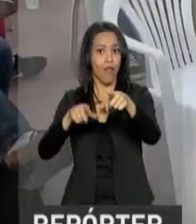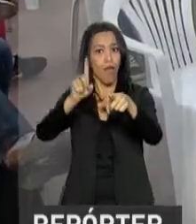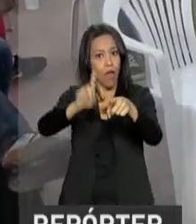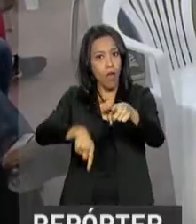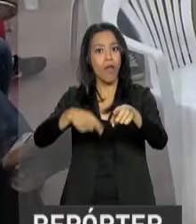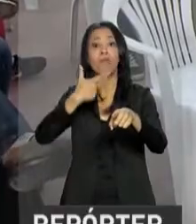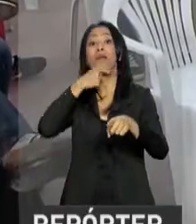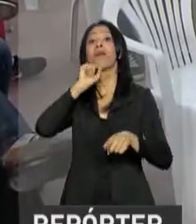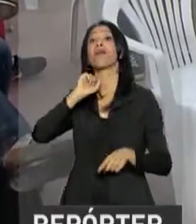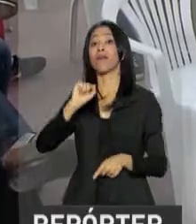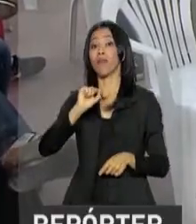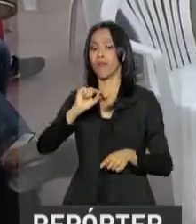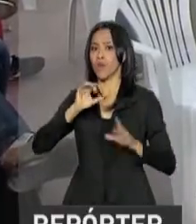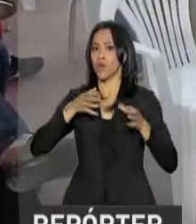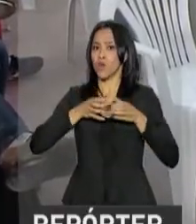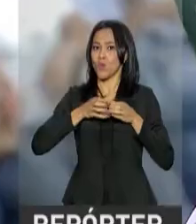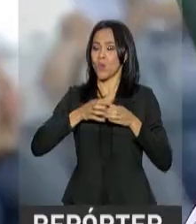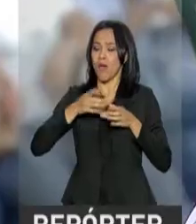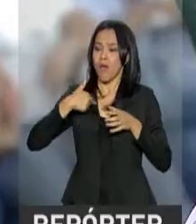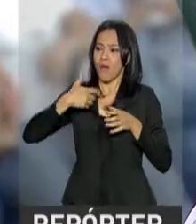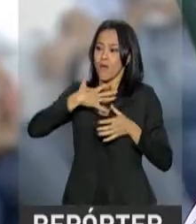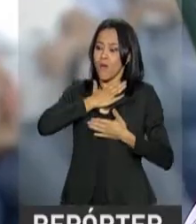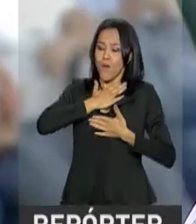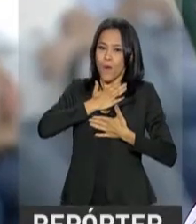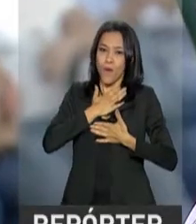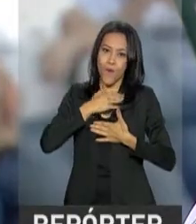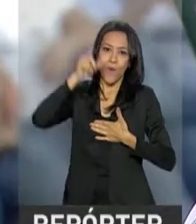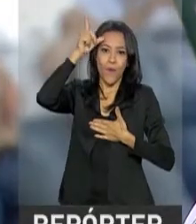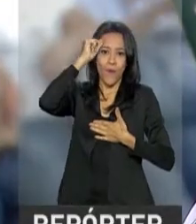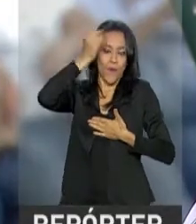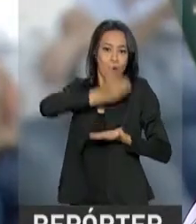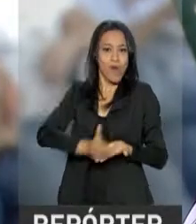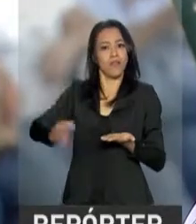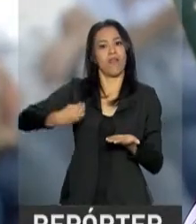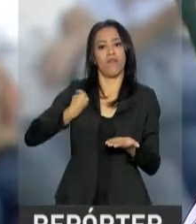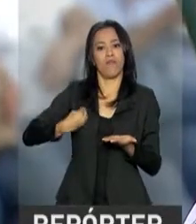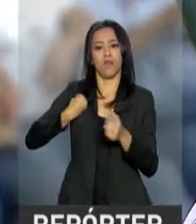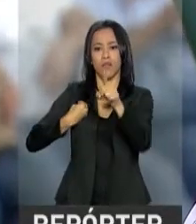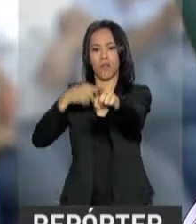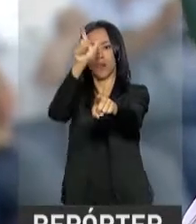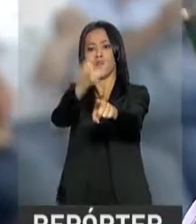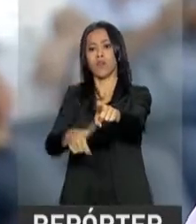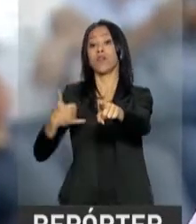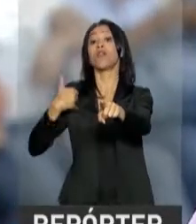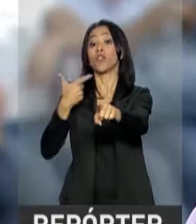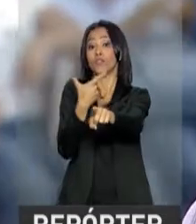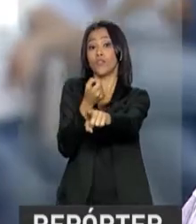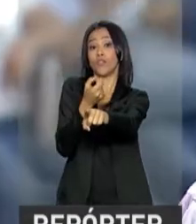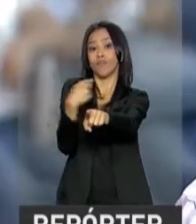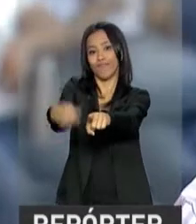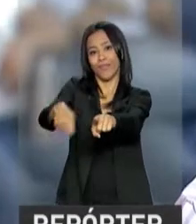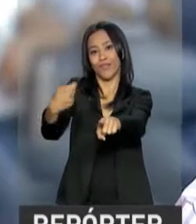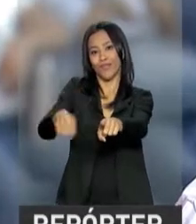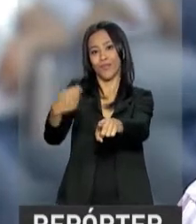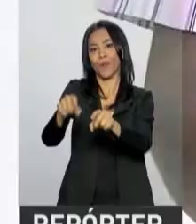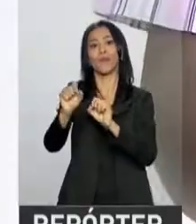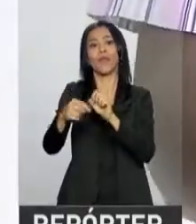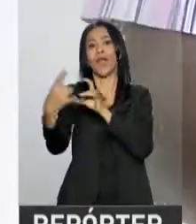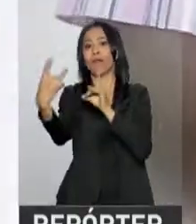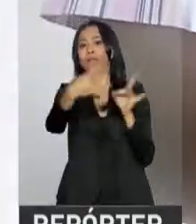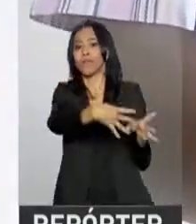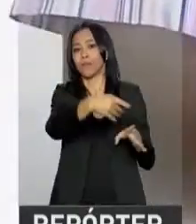venezuelanos a chance de recomeçar é o caso de jansen com apenas 20 anos o jovem precisou largar a